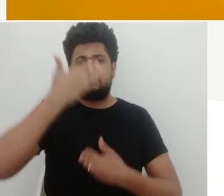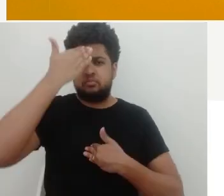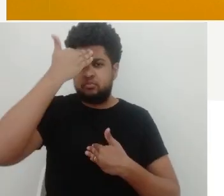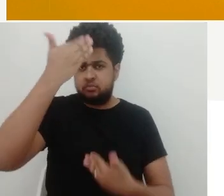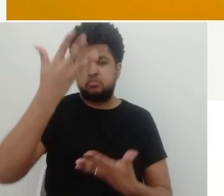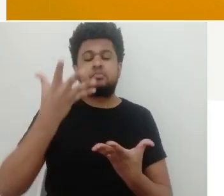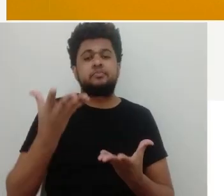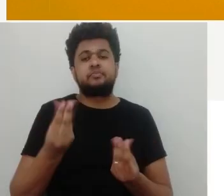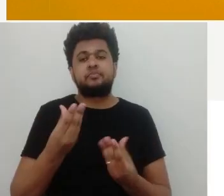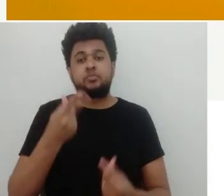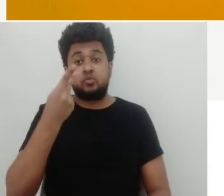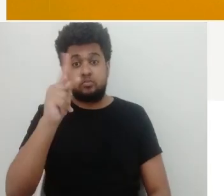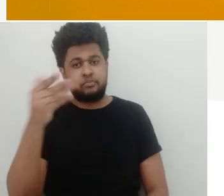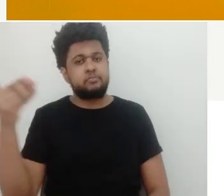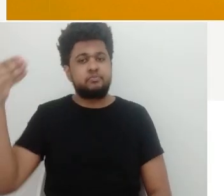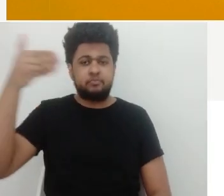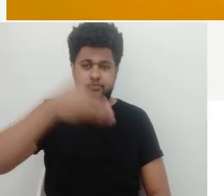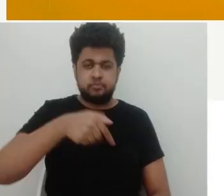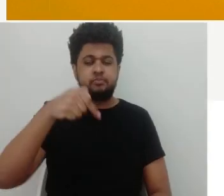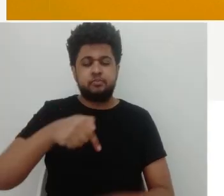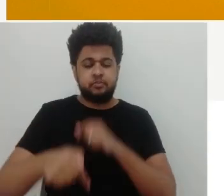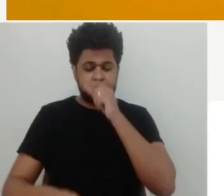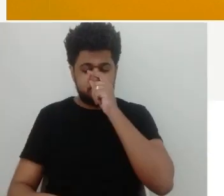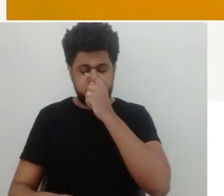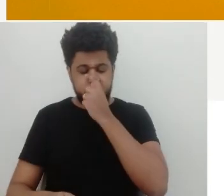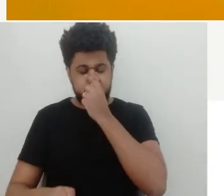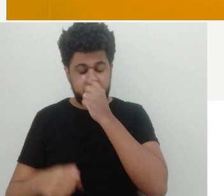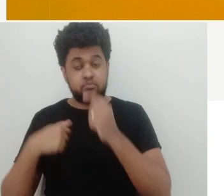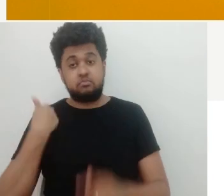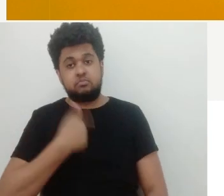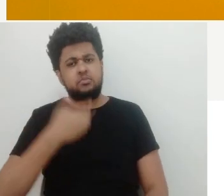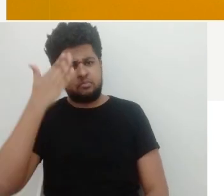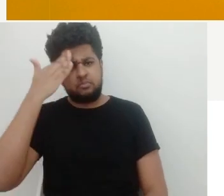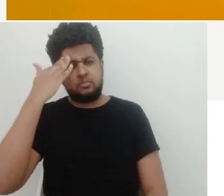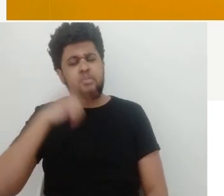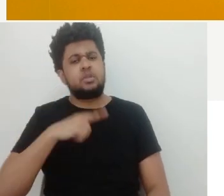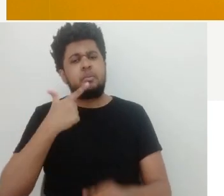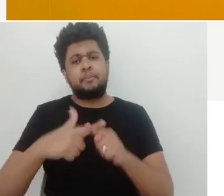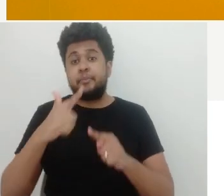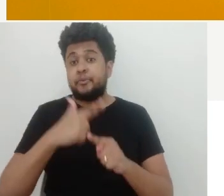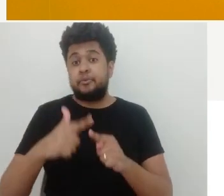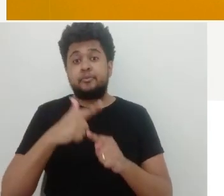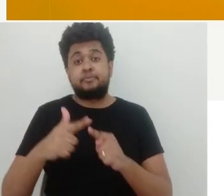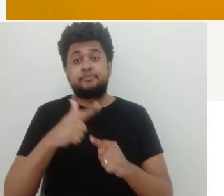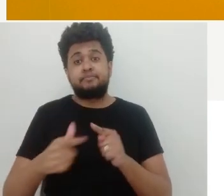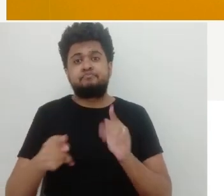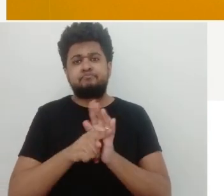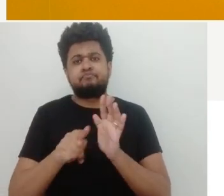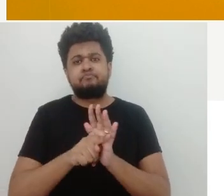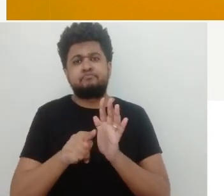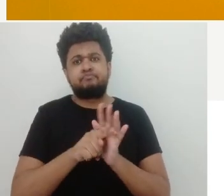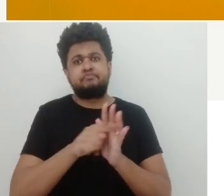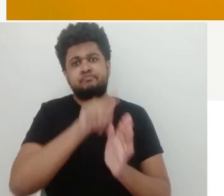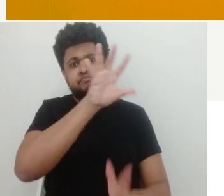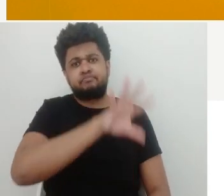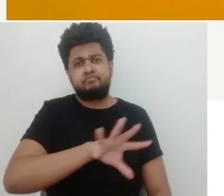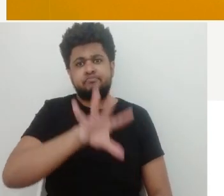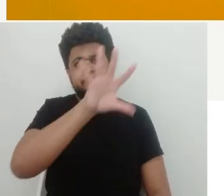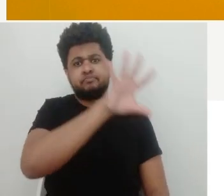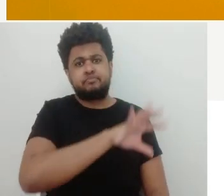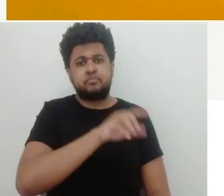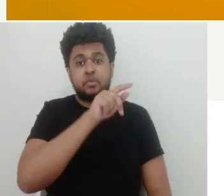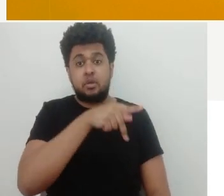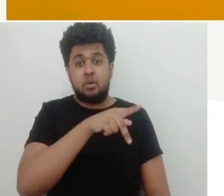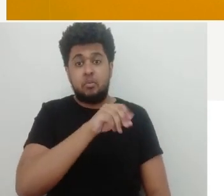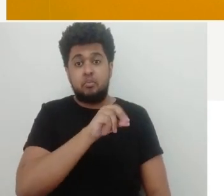vinda. Sabemos que há um problema meteorológico em Porto Rico, não é? Vocês estão vivendo aí